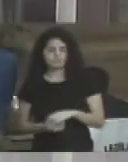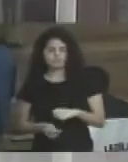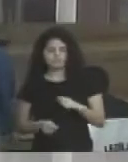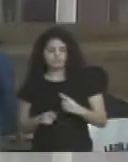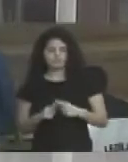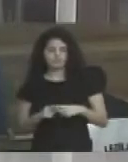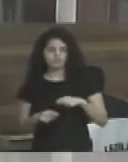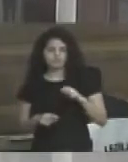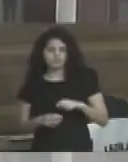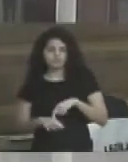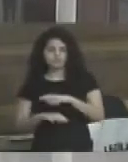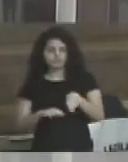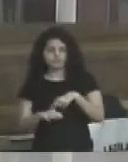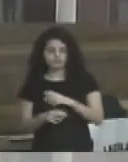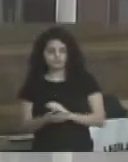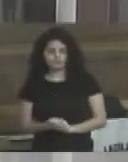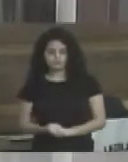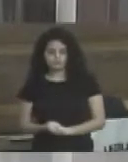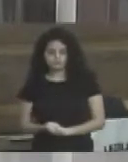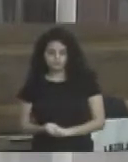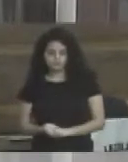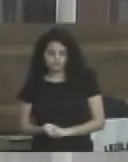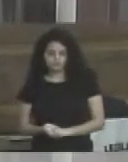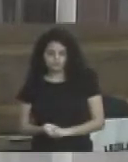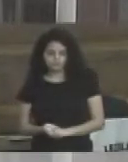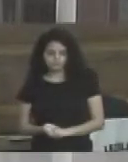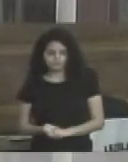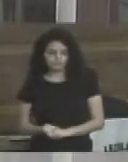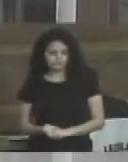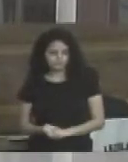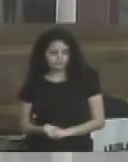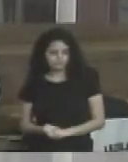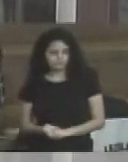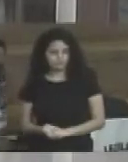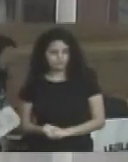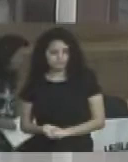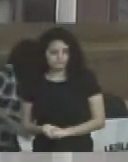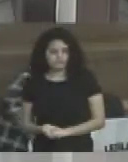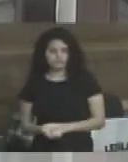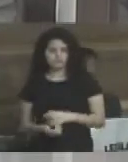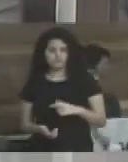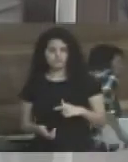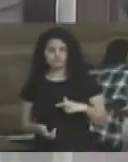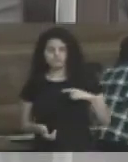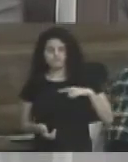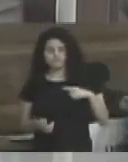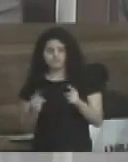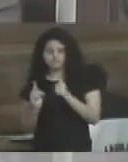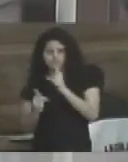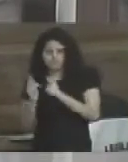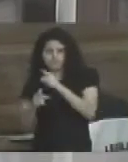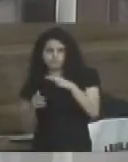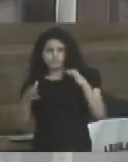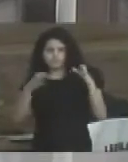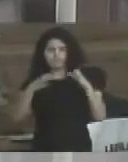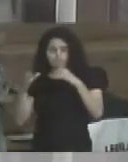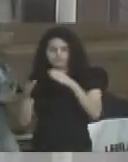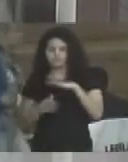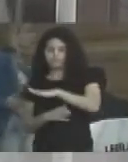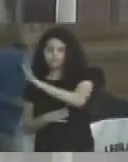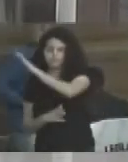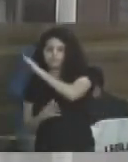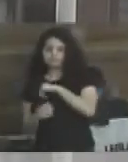Quero dizer que, nesse momento, está tendo uma pequena troca de tiros ali na Caixa d'Água e no Morro Santo Antônio. E dizer